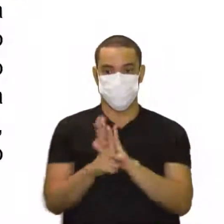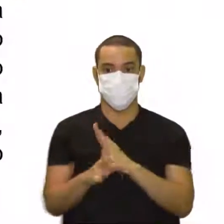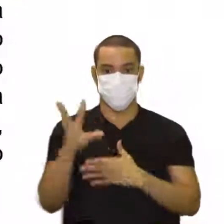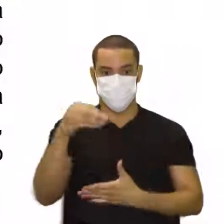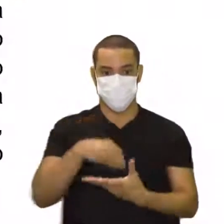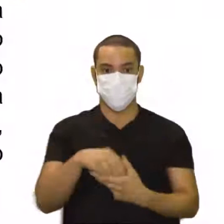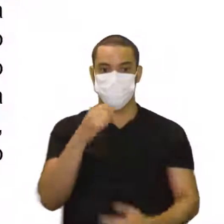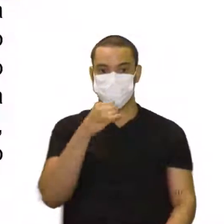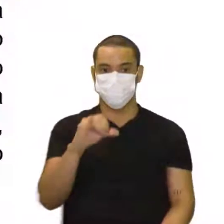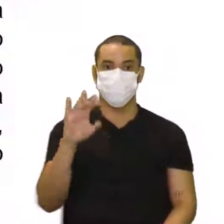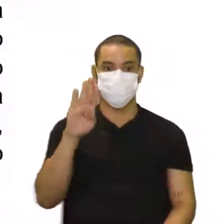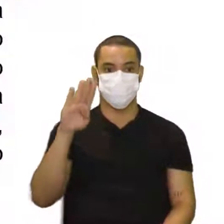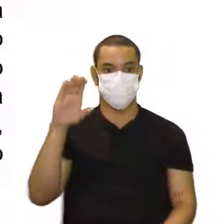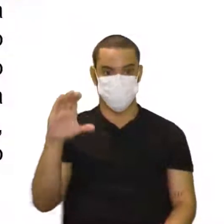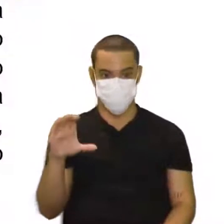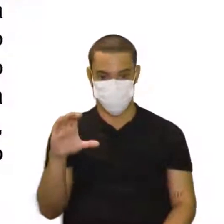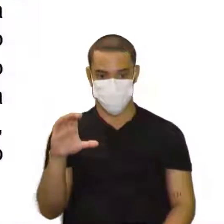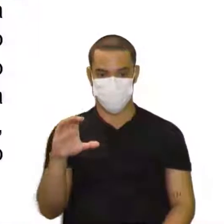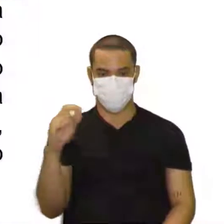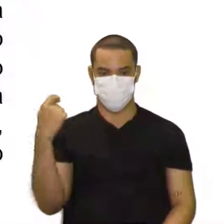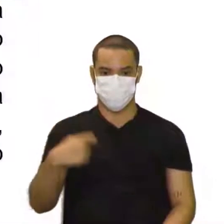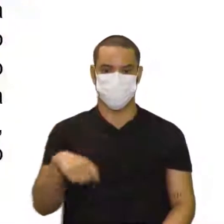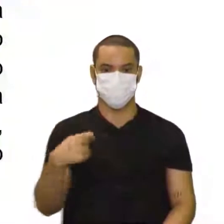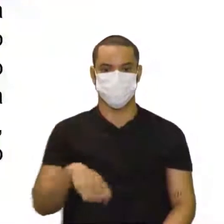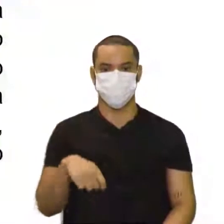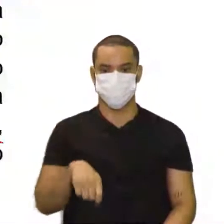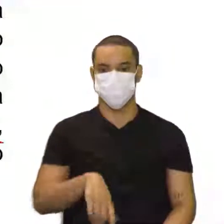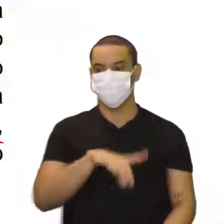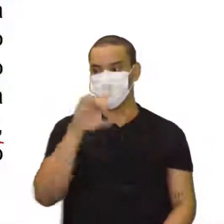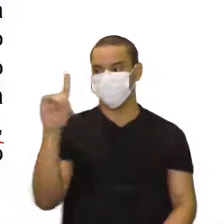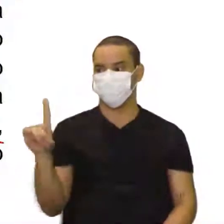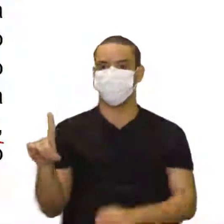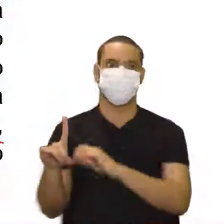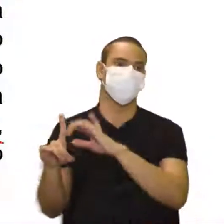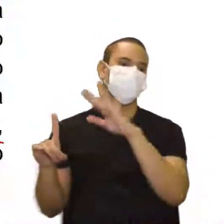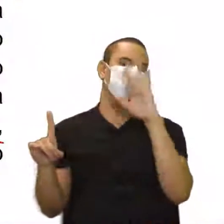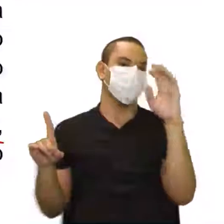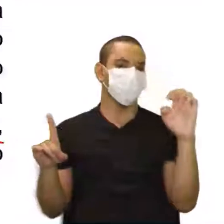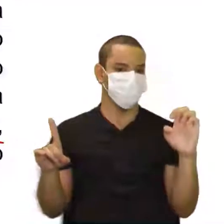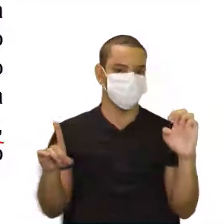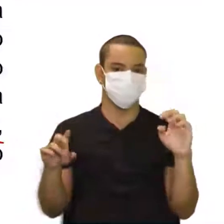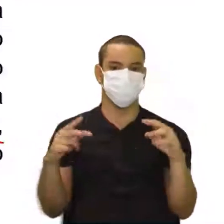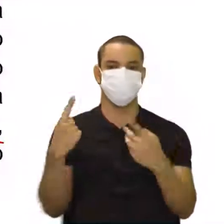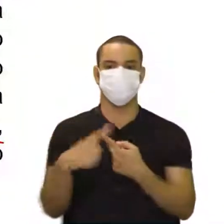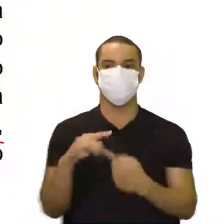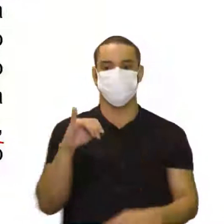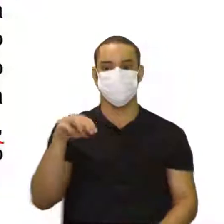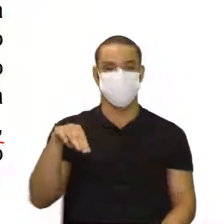caso, corrente induzida, será da direita para a esquerda. Então, olha só, ímã